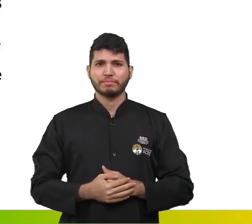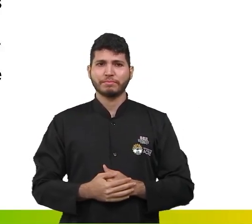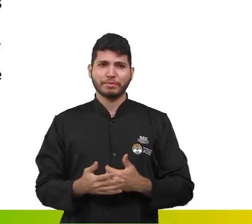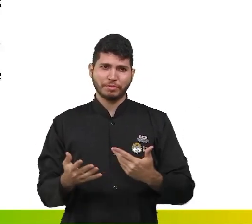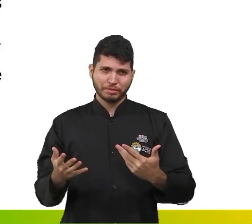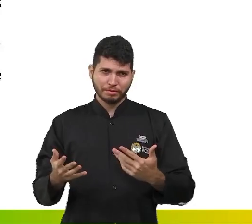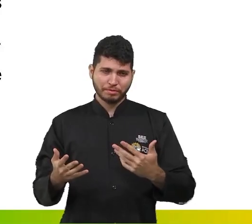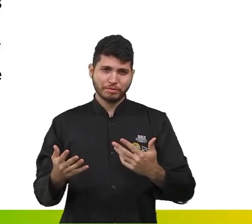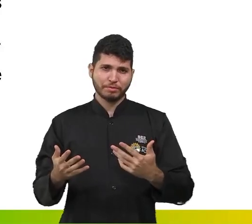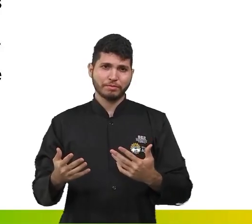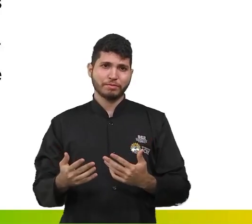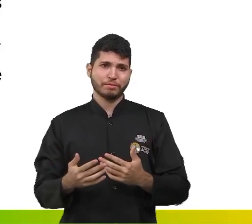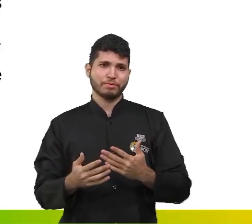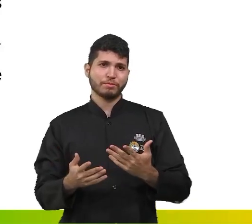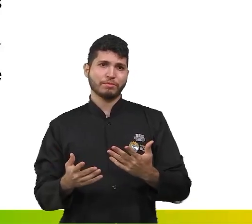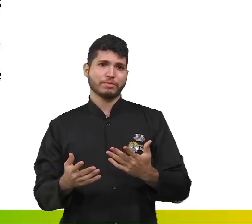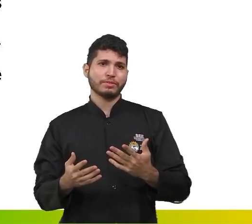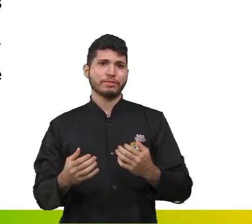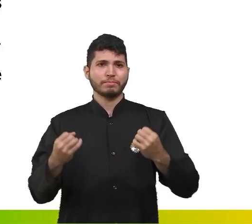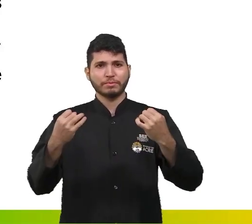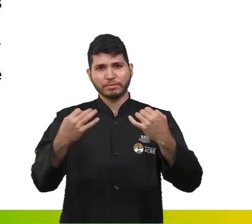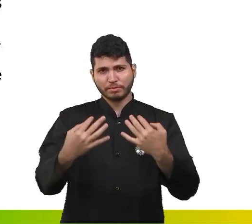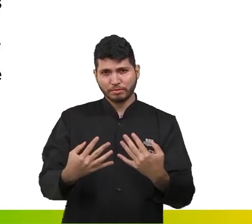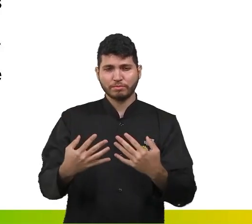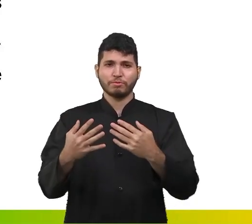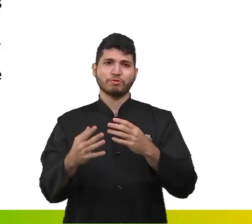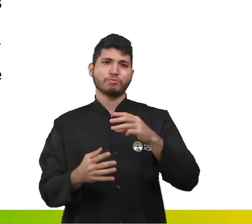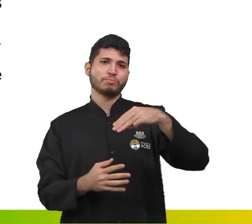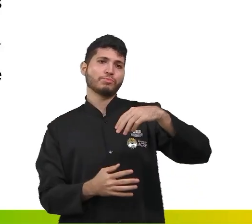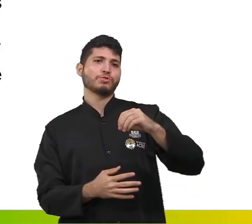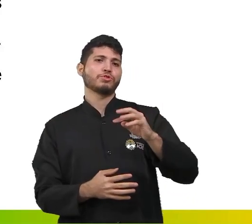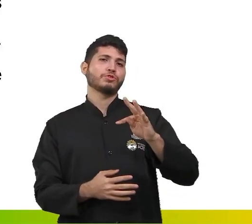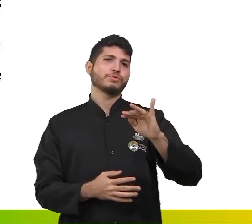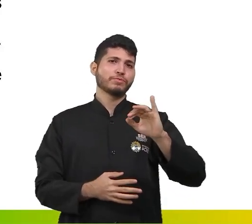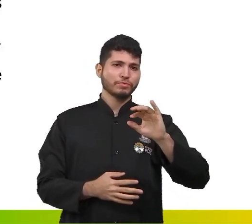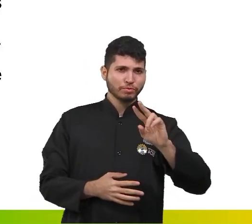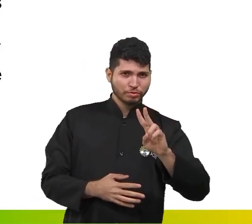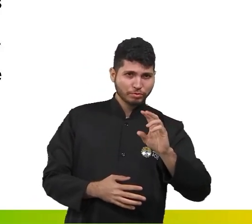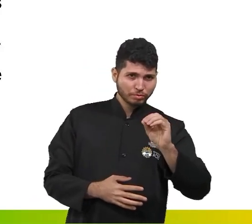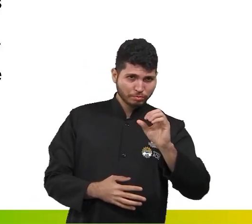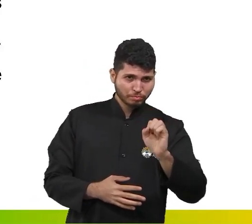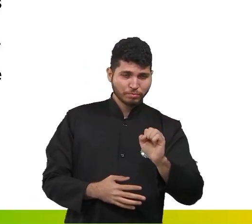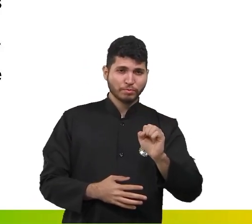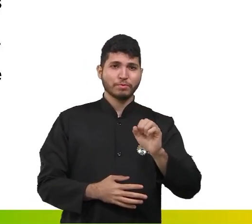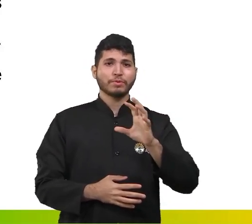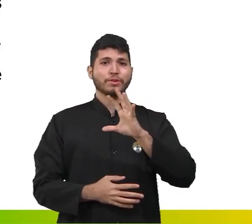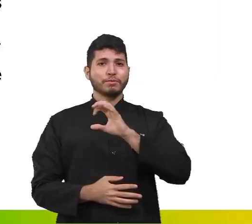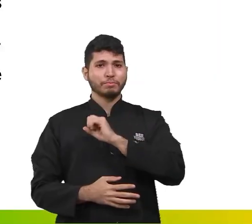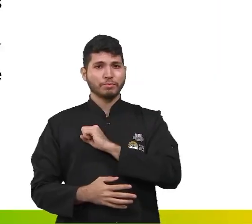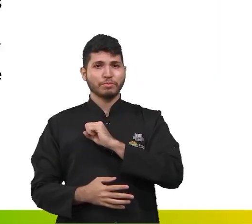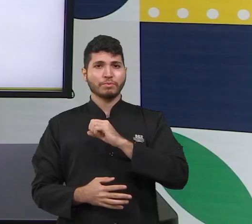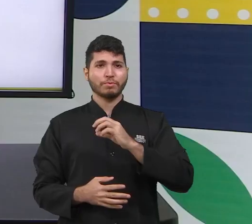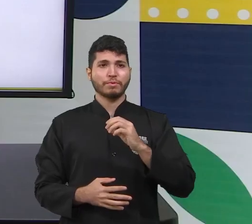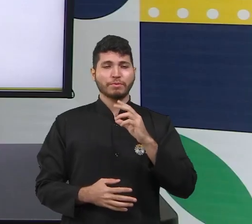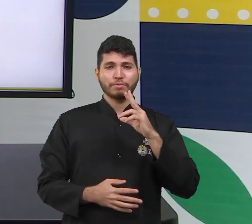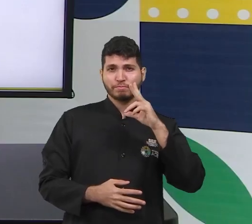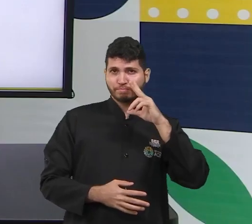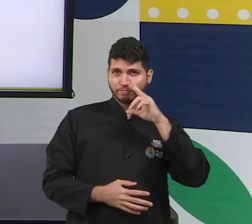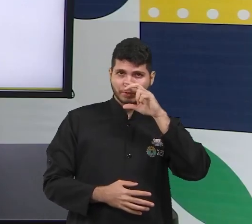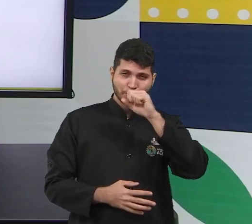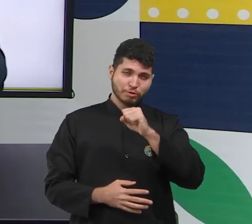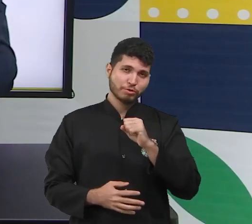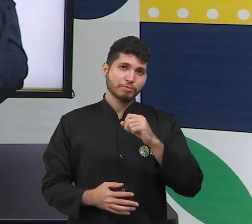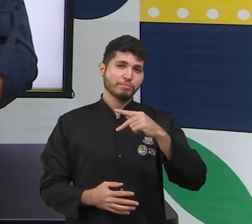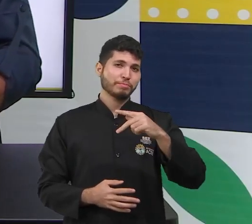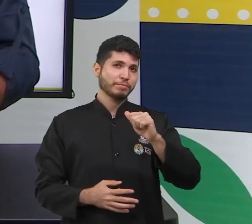paixão, induzindo o réu a eliminar a vida da vítima. Aqui no Acre também os seringais,